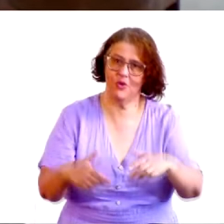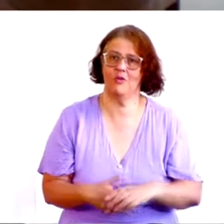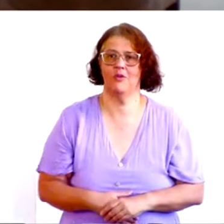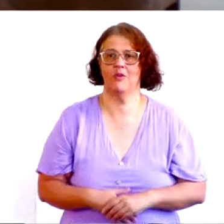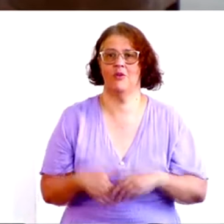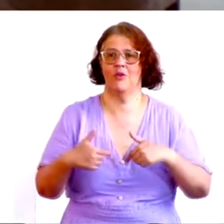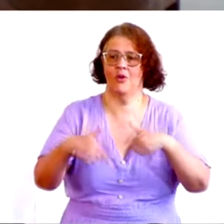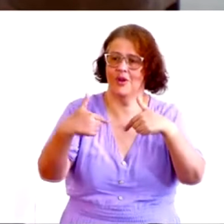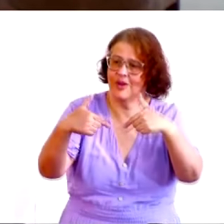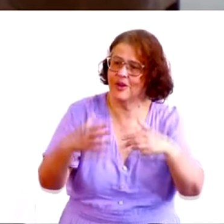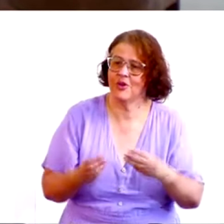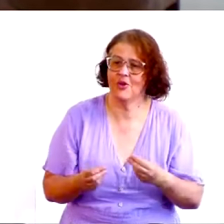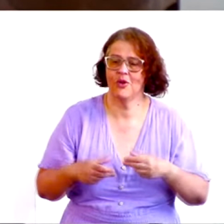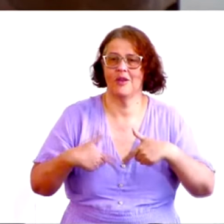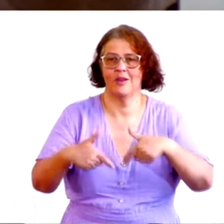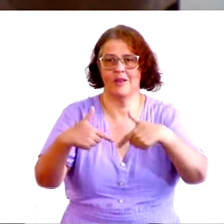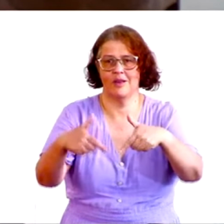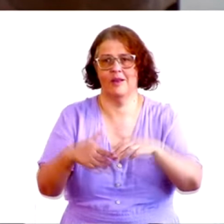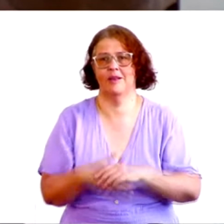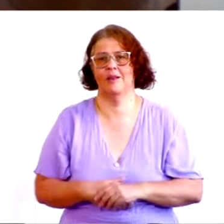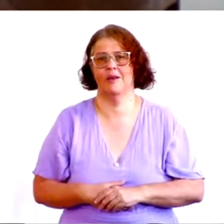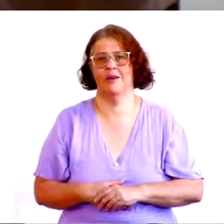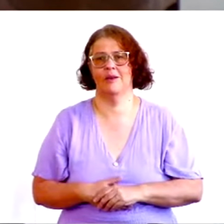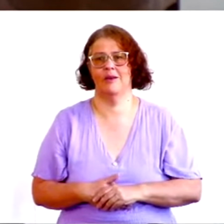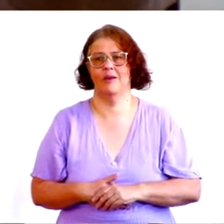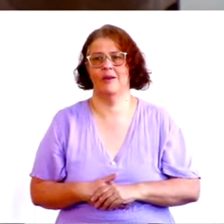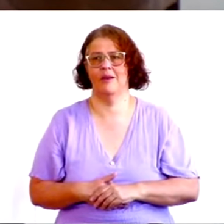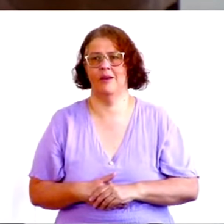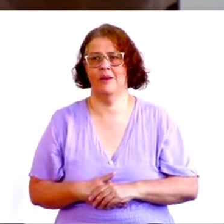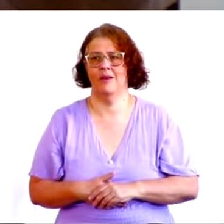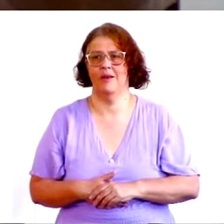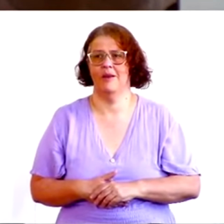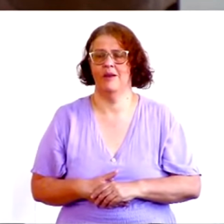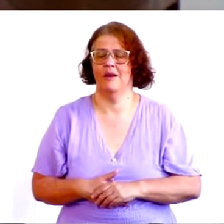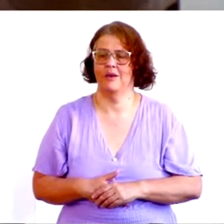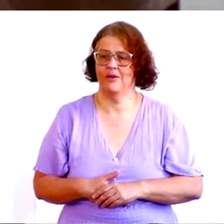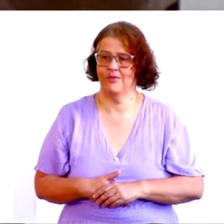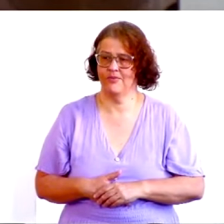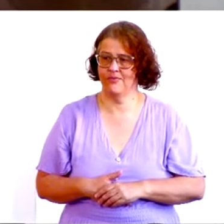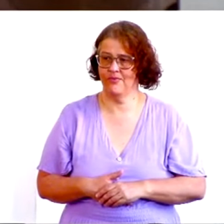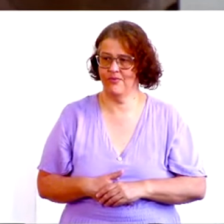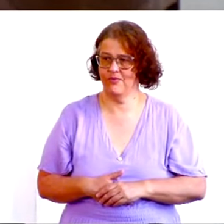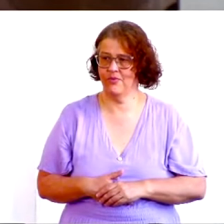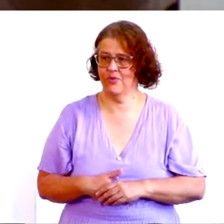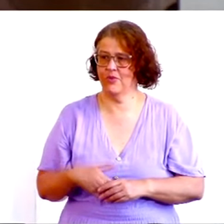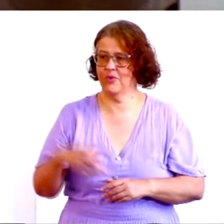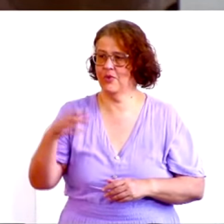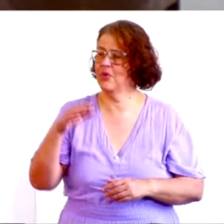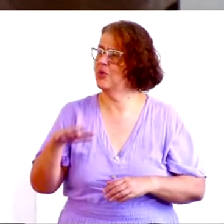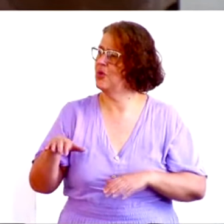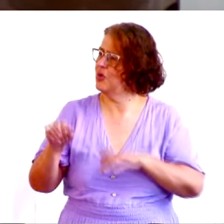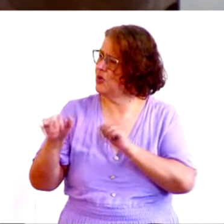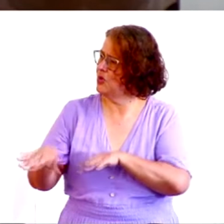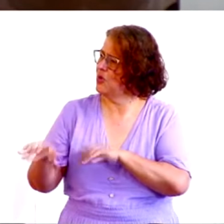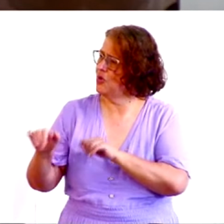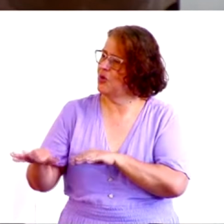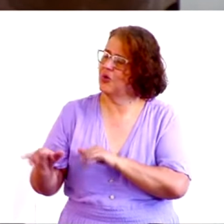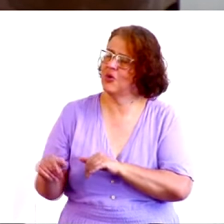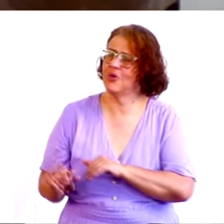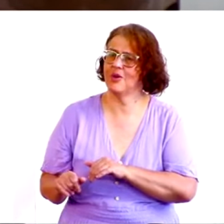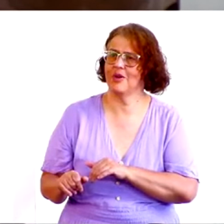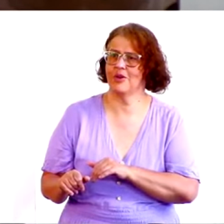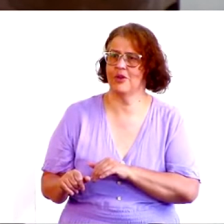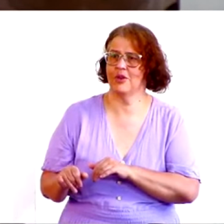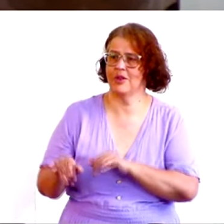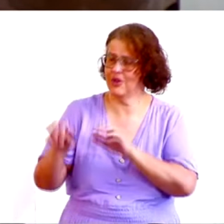batalhas em quase todas as batalhas de Davi Ele era minoria os exércitos Estavam todos armados